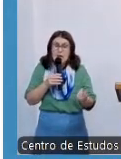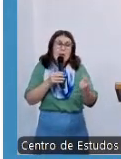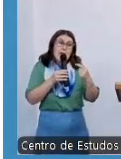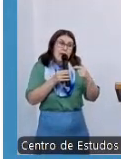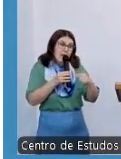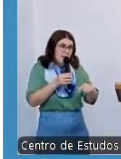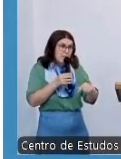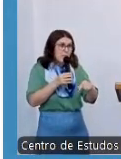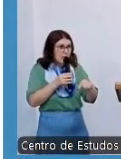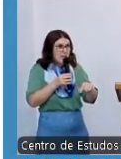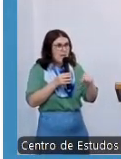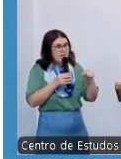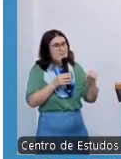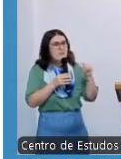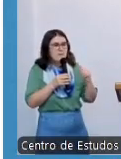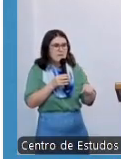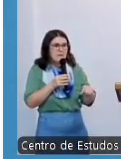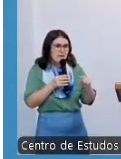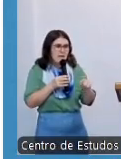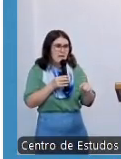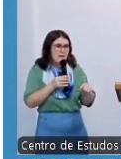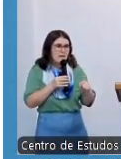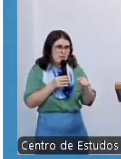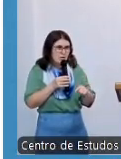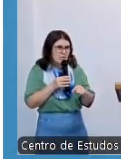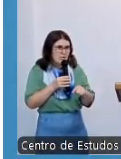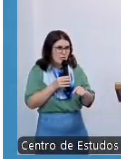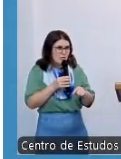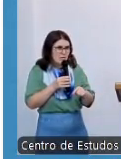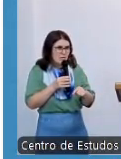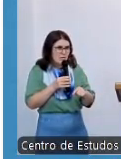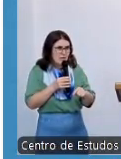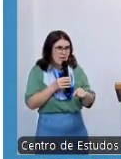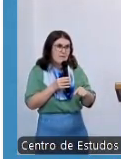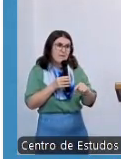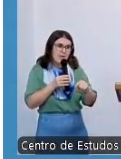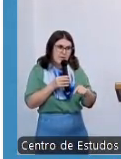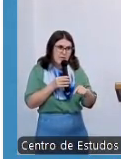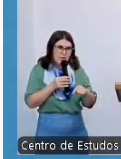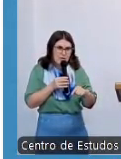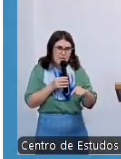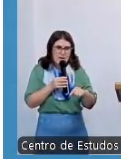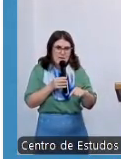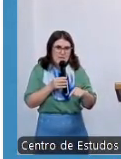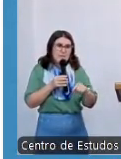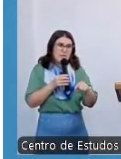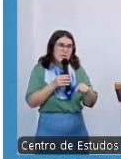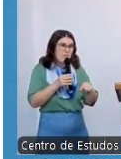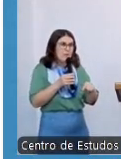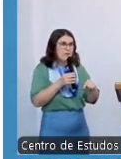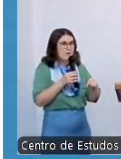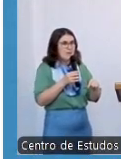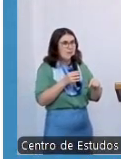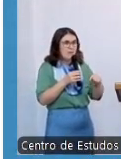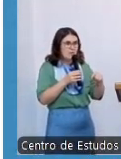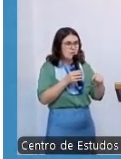situações. Porém, a lei cita a Lei Geral também de Proteção de Dados, que deve ser utilizada. Então, eu acredito